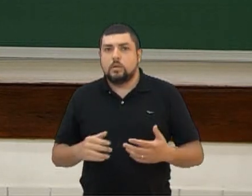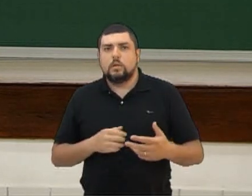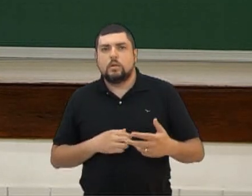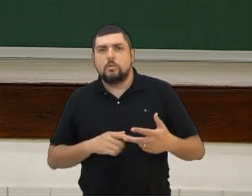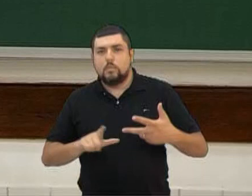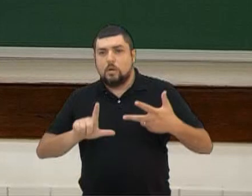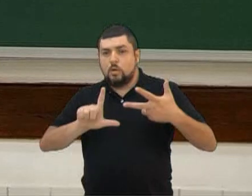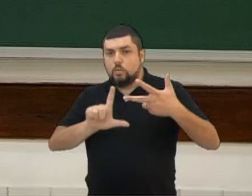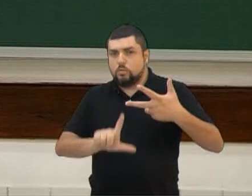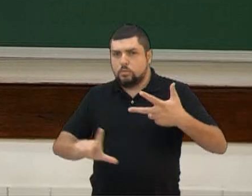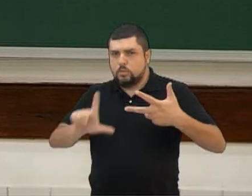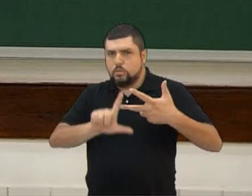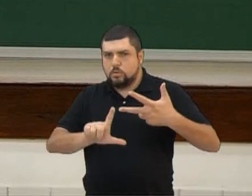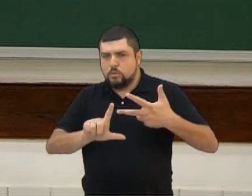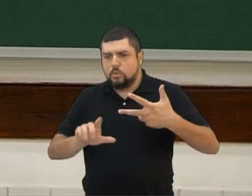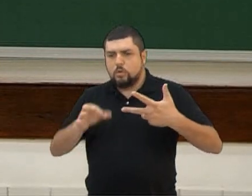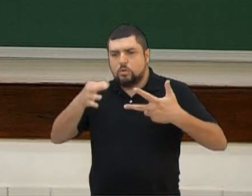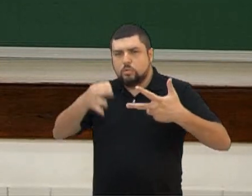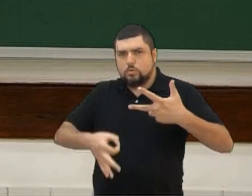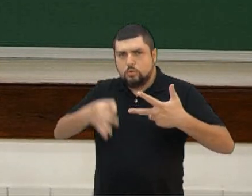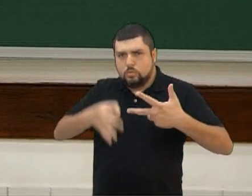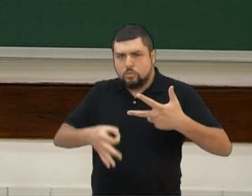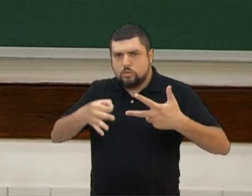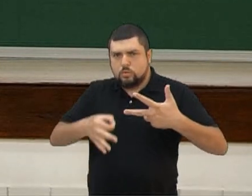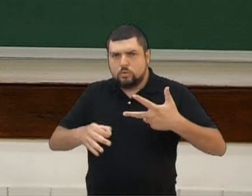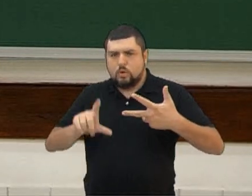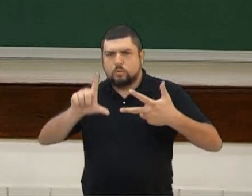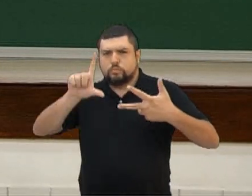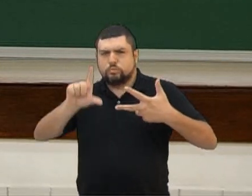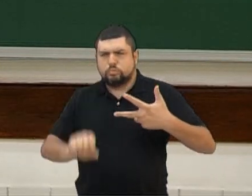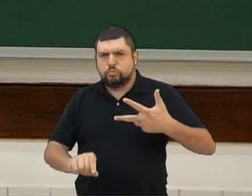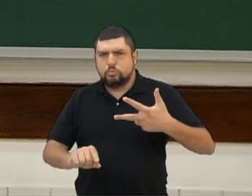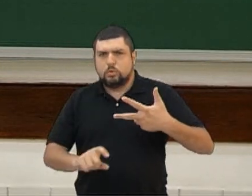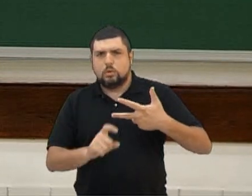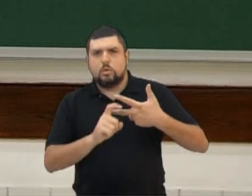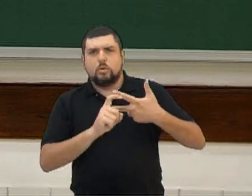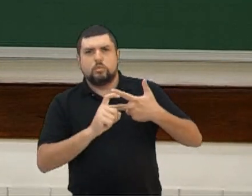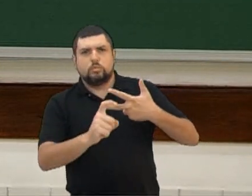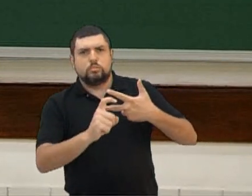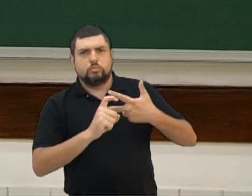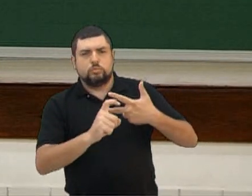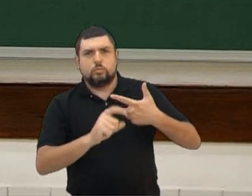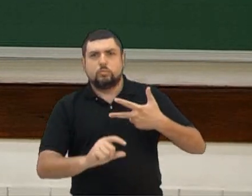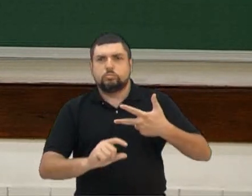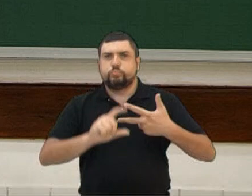uma centralização do poder executivo nesse período da ditadura militar.